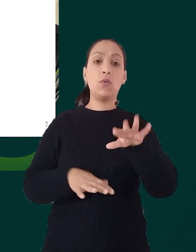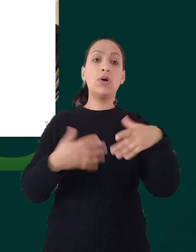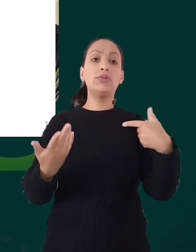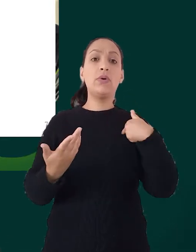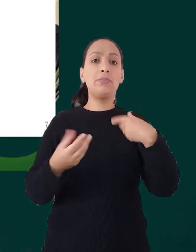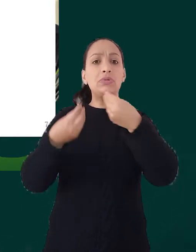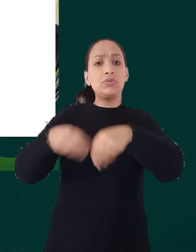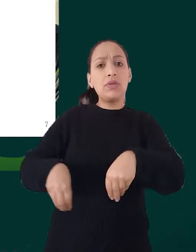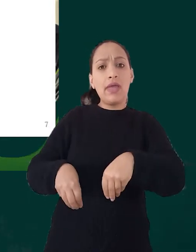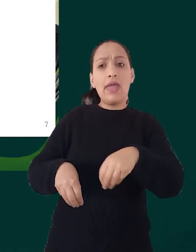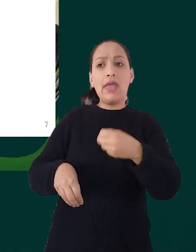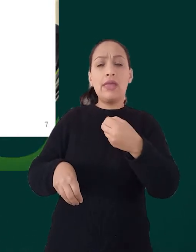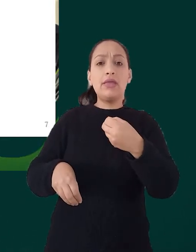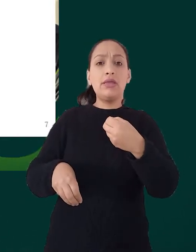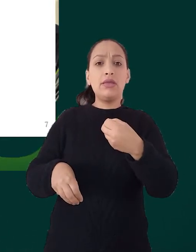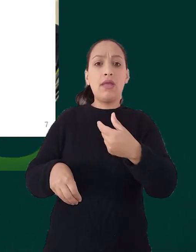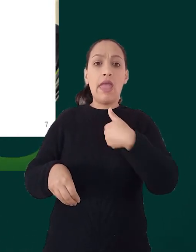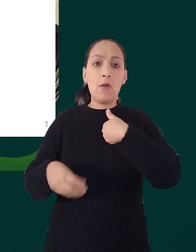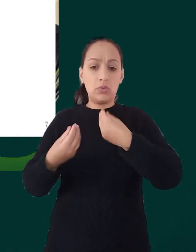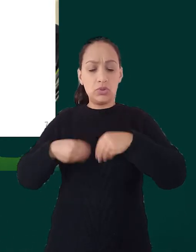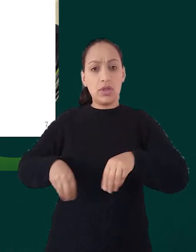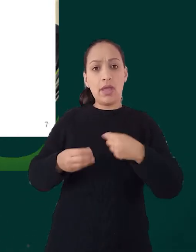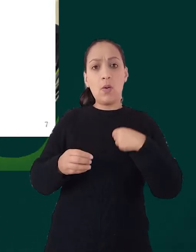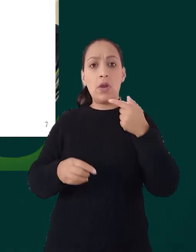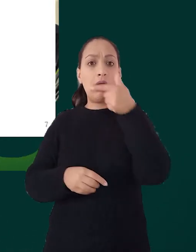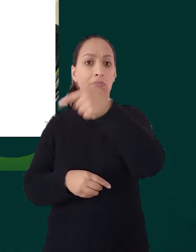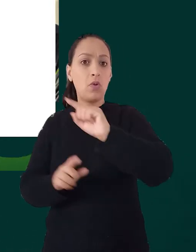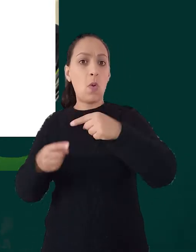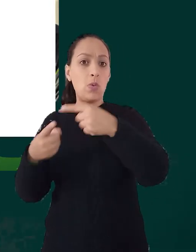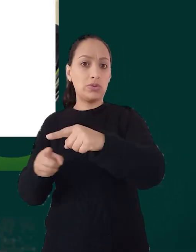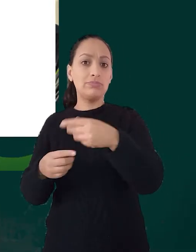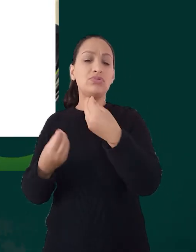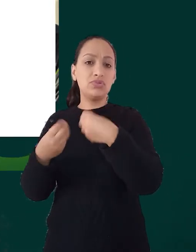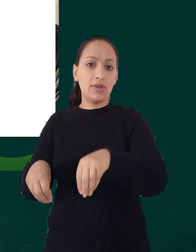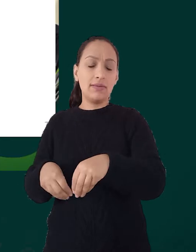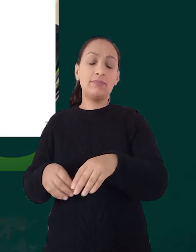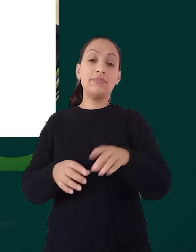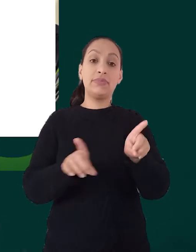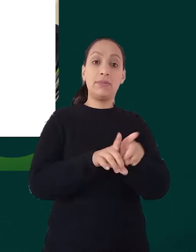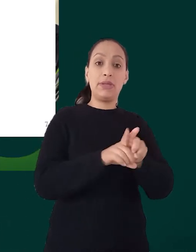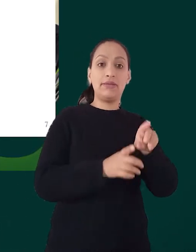em alguém, tá? Die é morrer, tá? Então, quando ele morre.